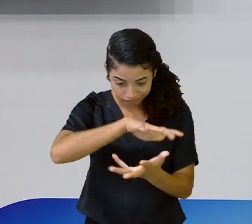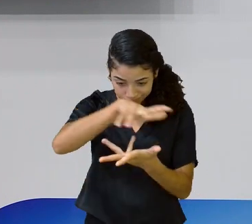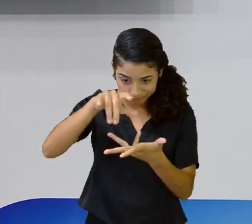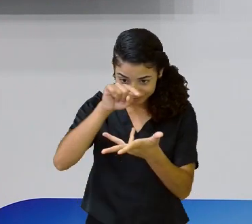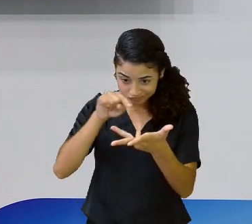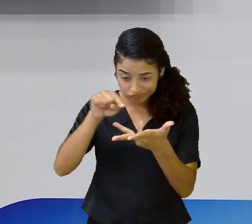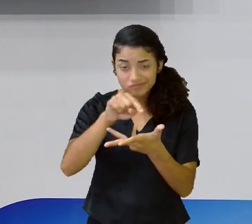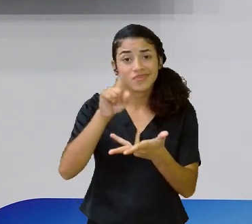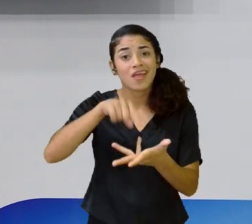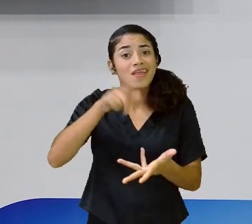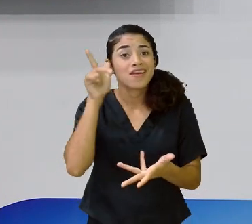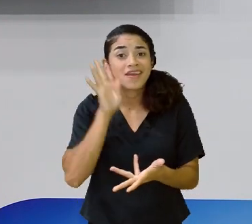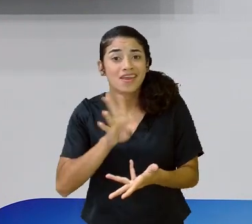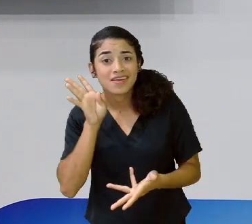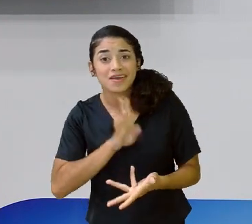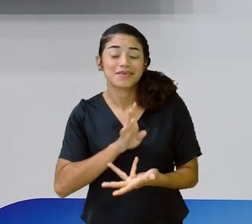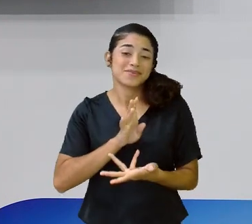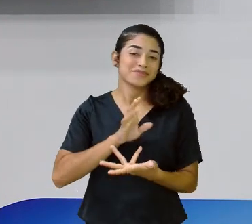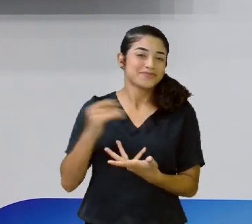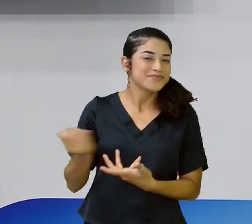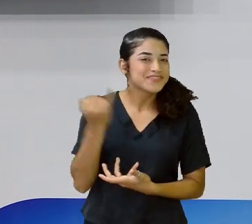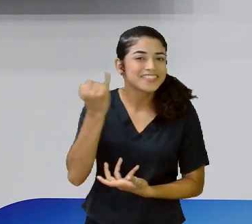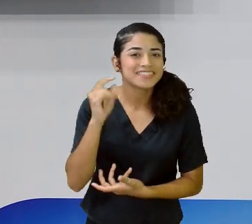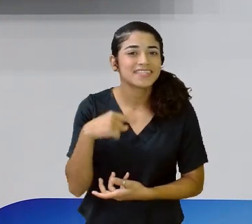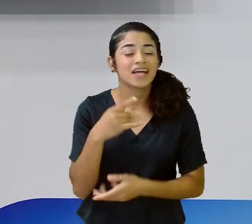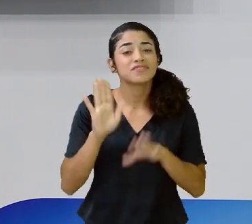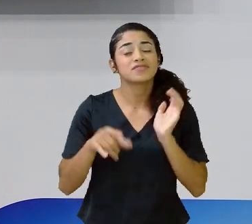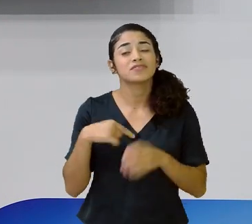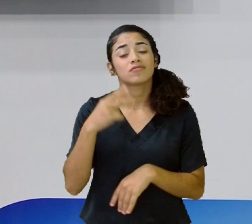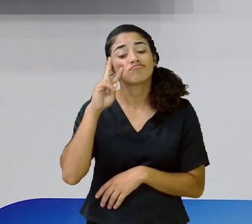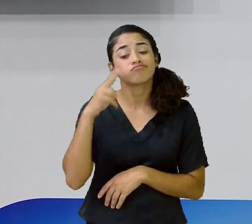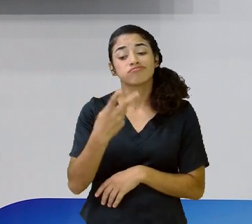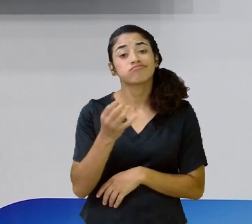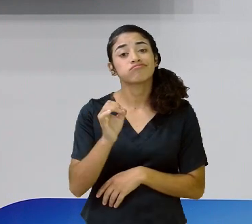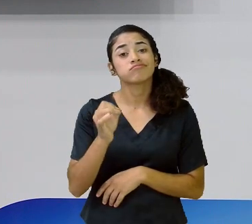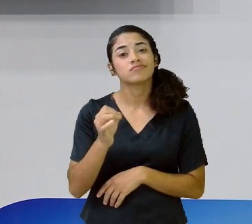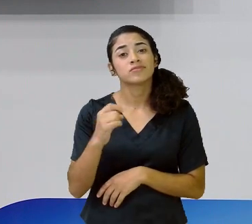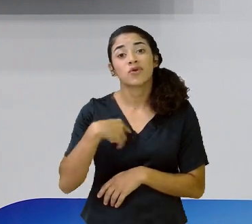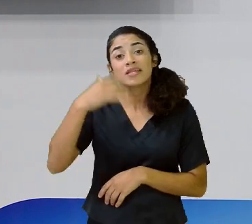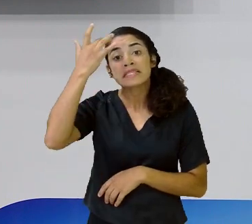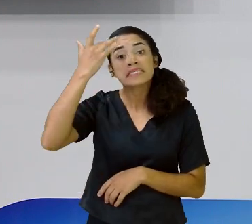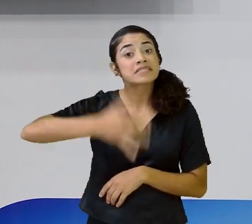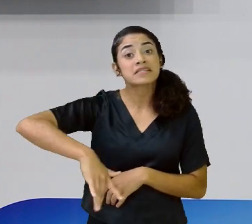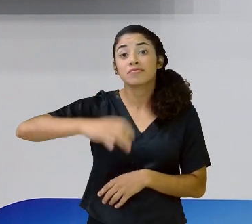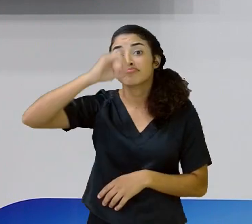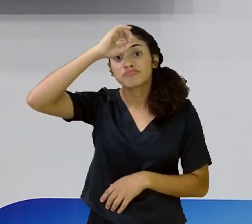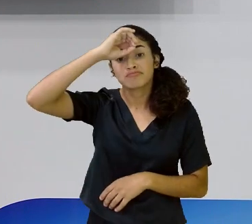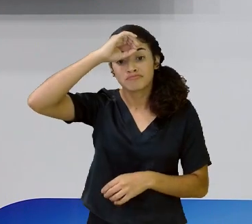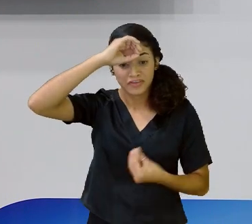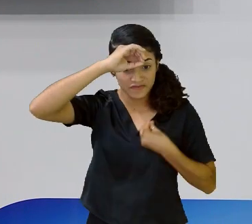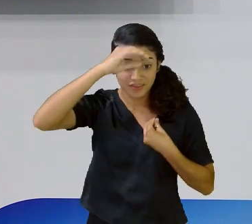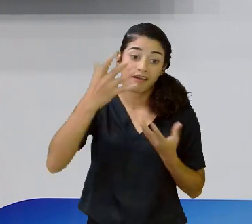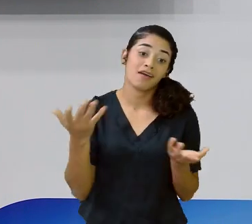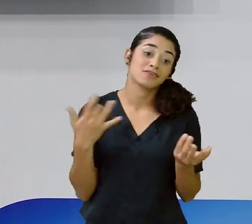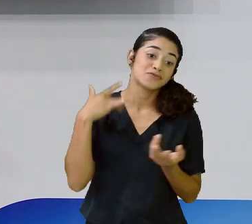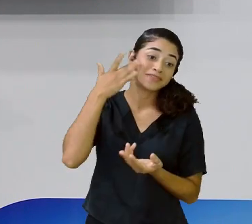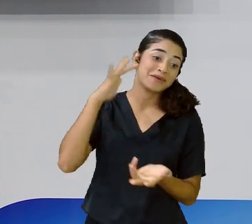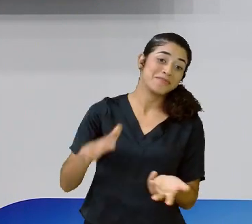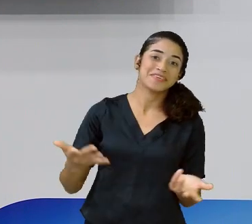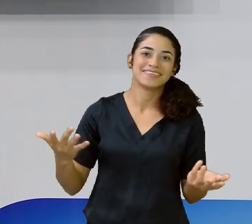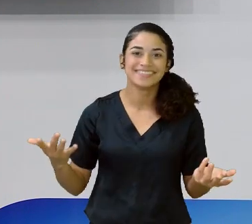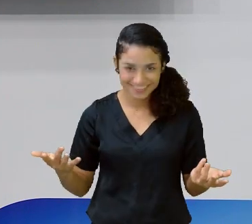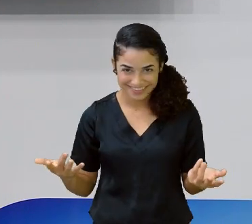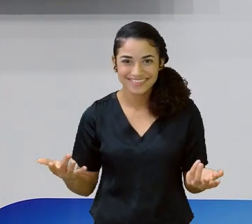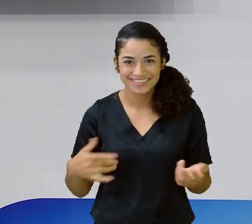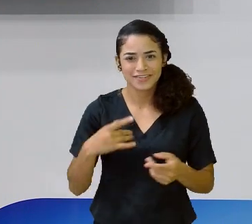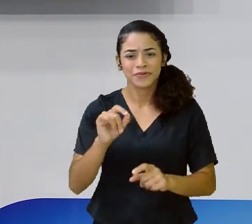coisa legal, tanta coisa importante que a gente nem reconhece, a gente nem sabe que a pessoa existe, tá? Então, o que tem